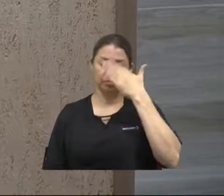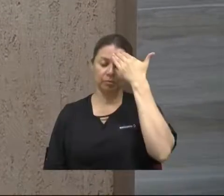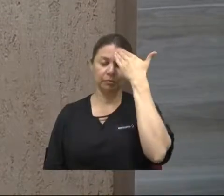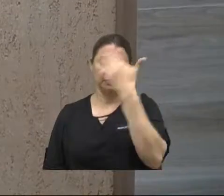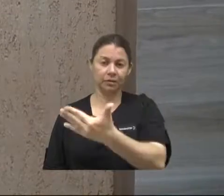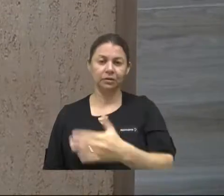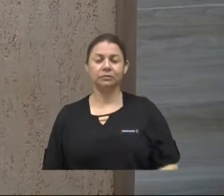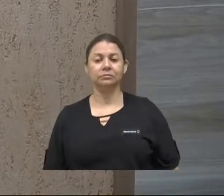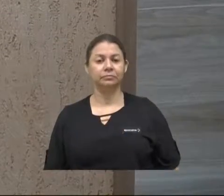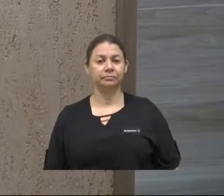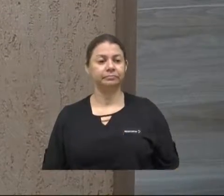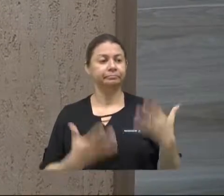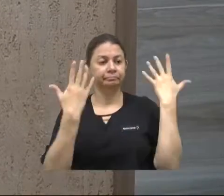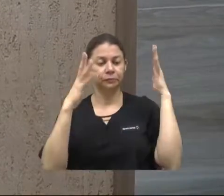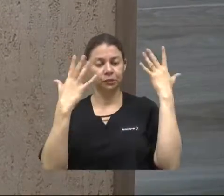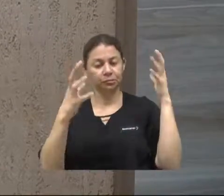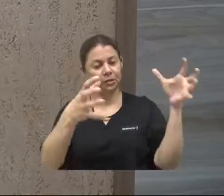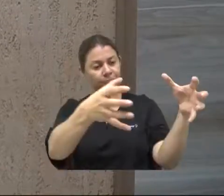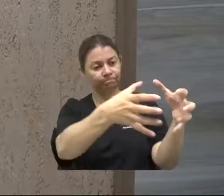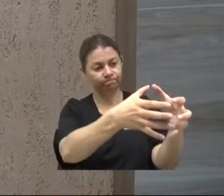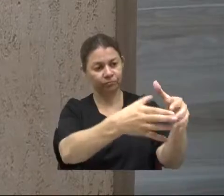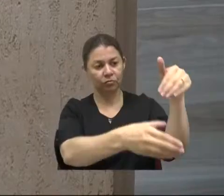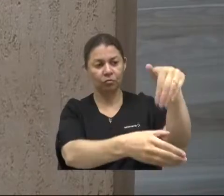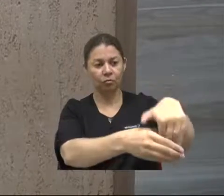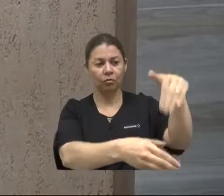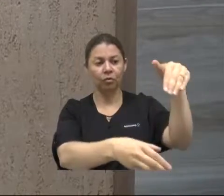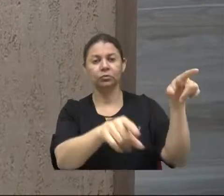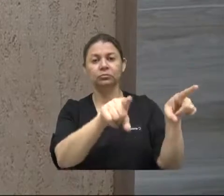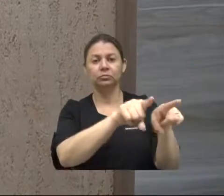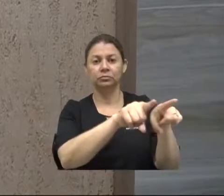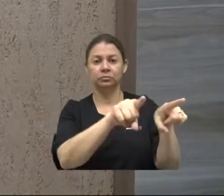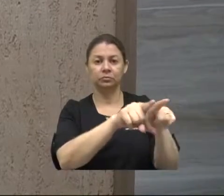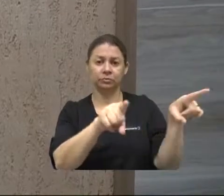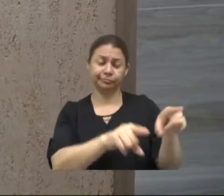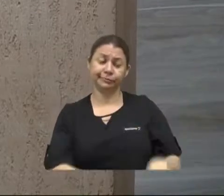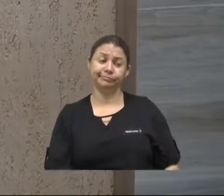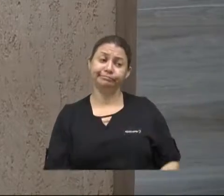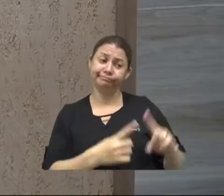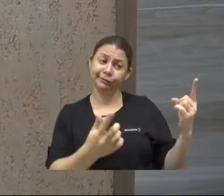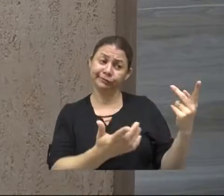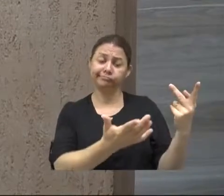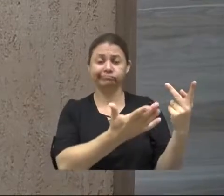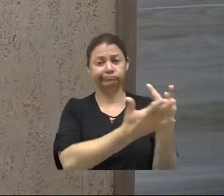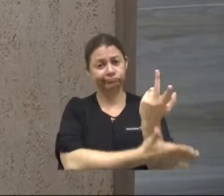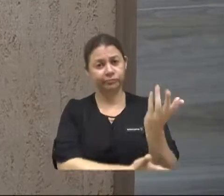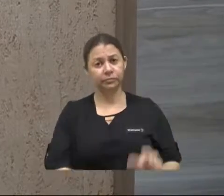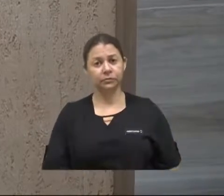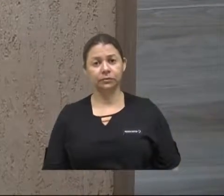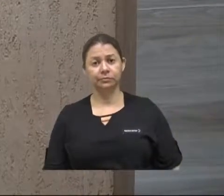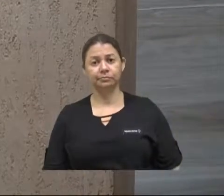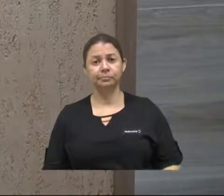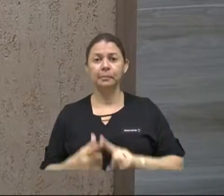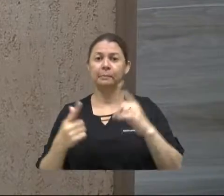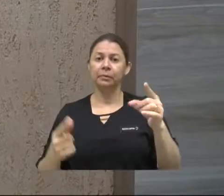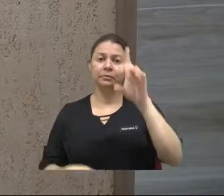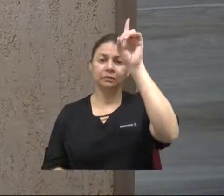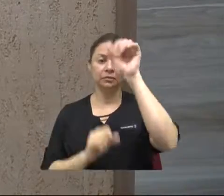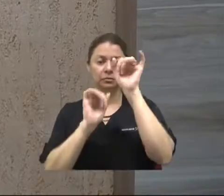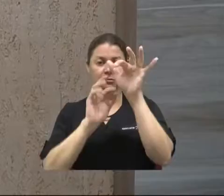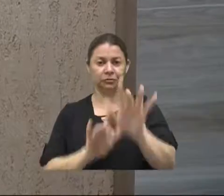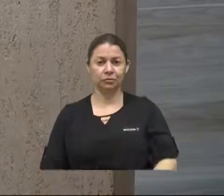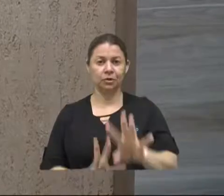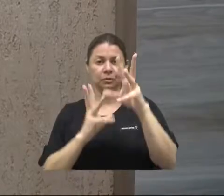outros vereadores que escolheram a outra chapa, na minha opinião, erroneamente. Mas que Deus abençoe a todos nós. Obrigado,